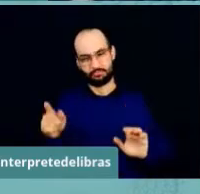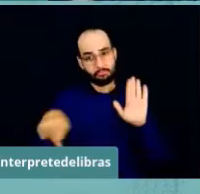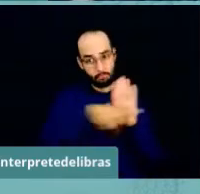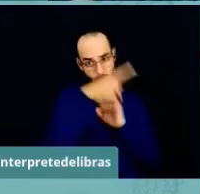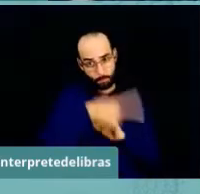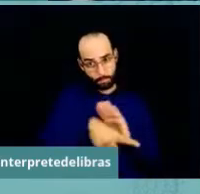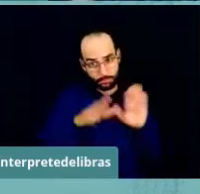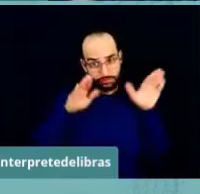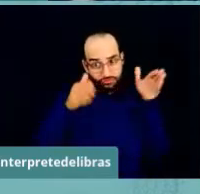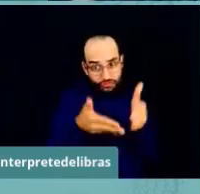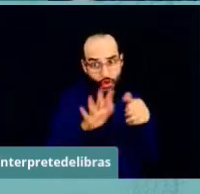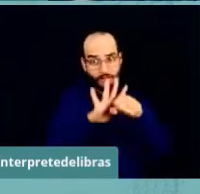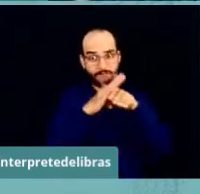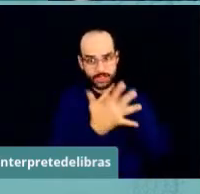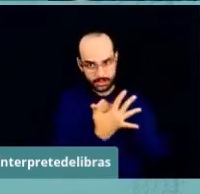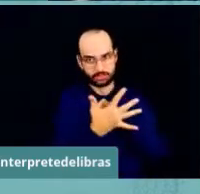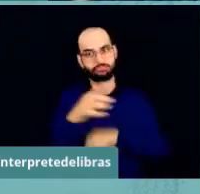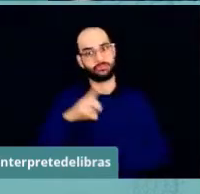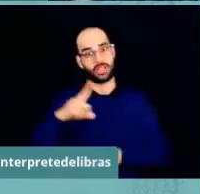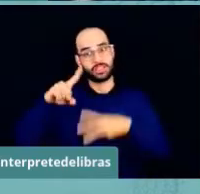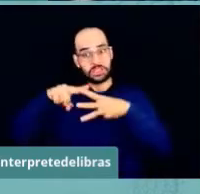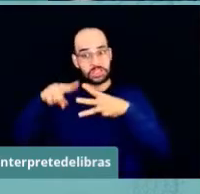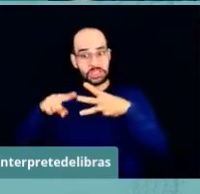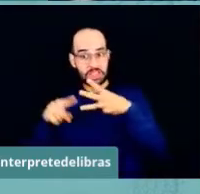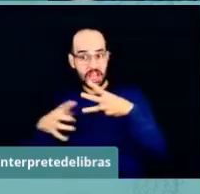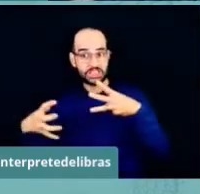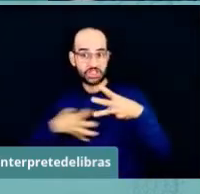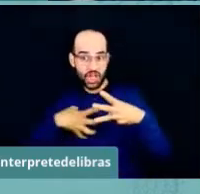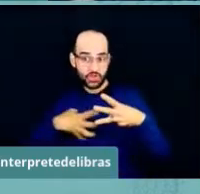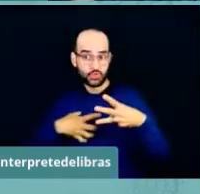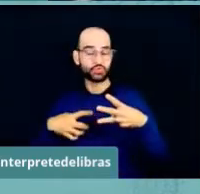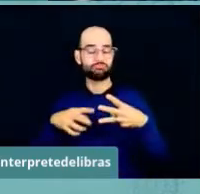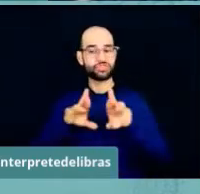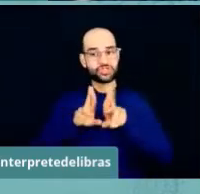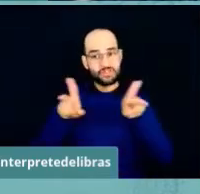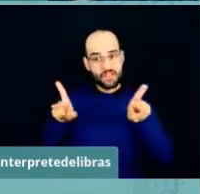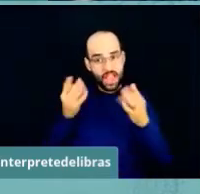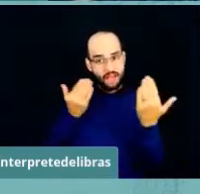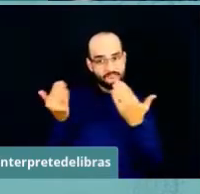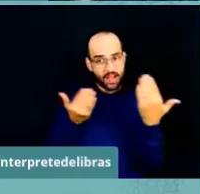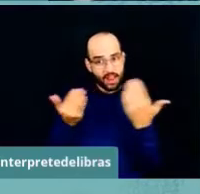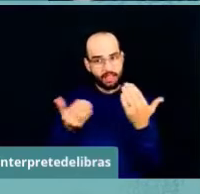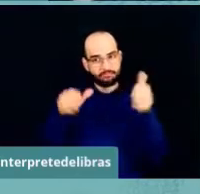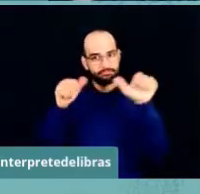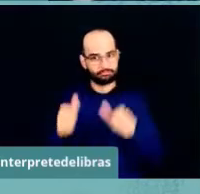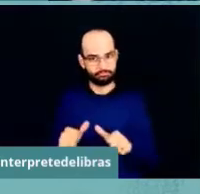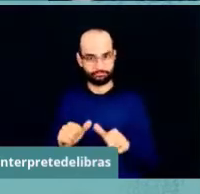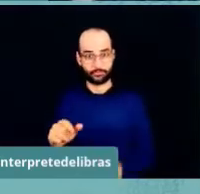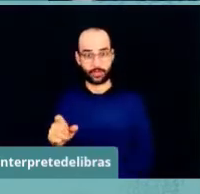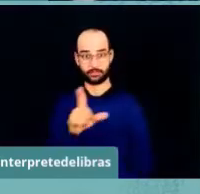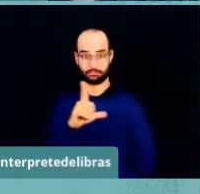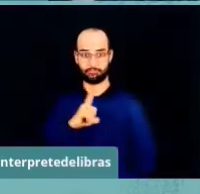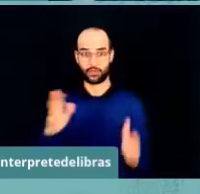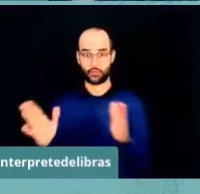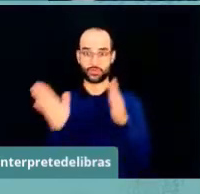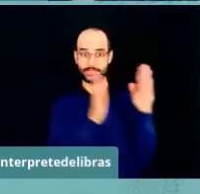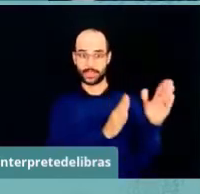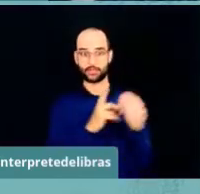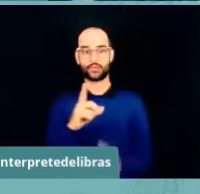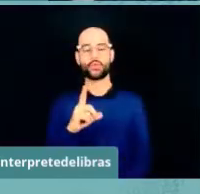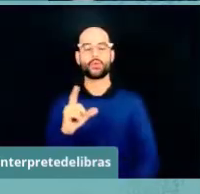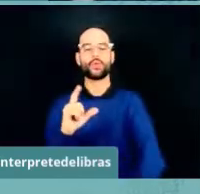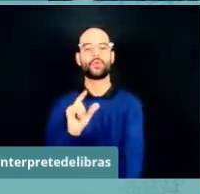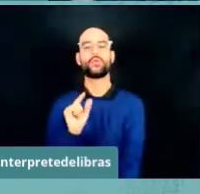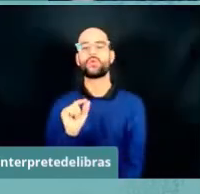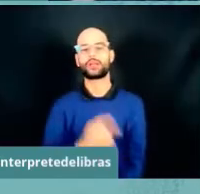poder avaliar, criar vacinas para COVID. Então, do lado esquerdo, a gente pode usar o vírus ou uma bactéria